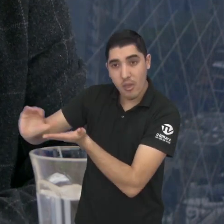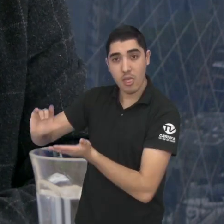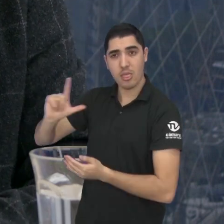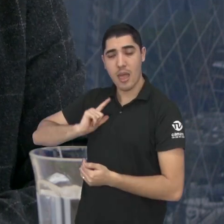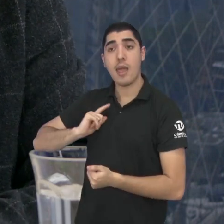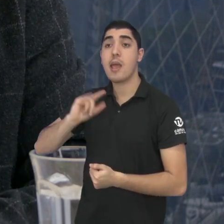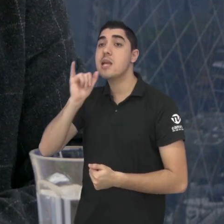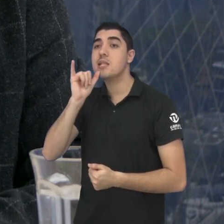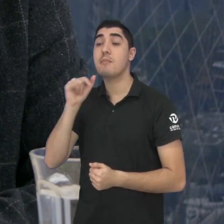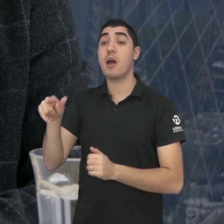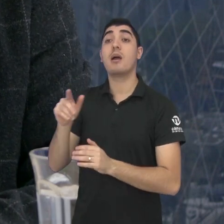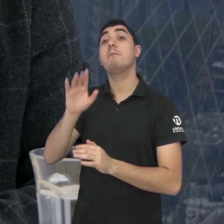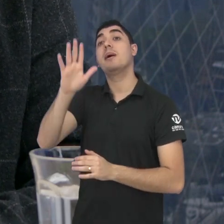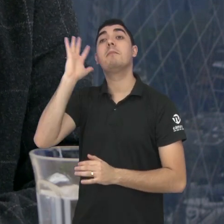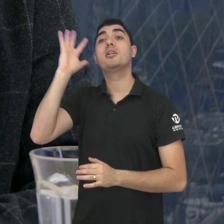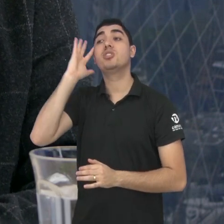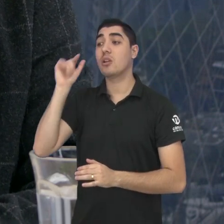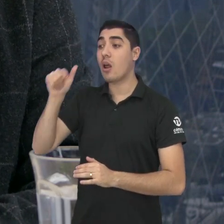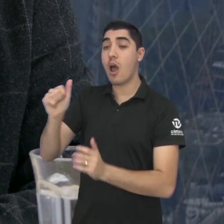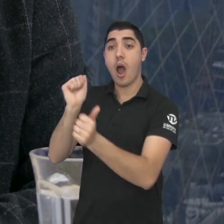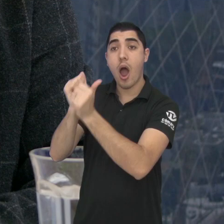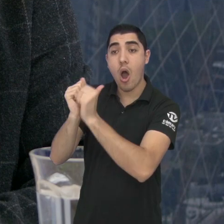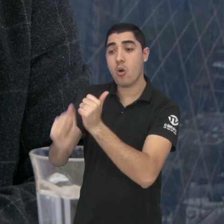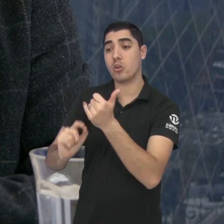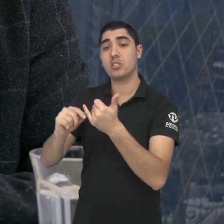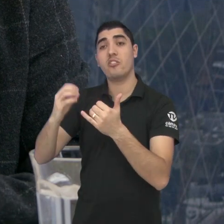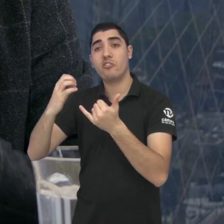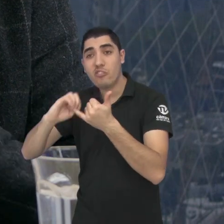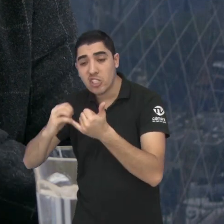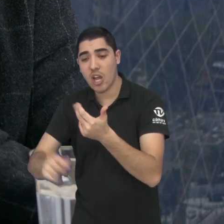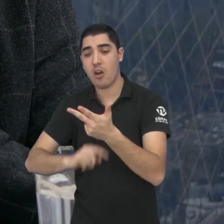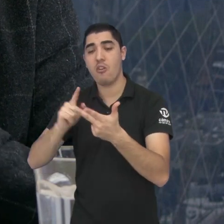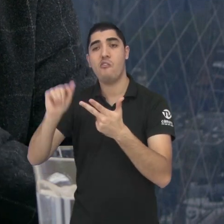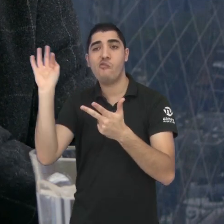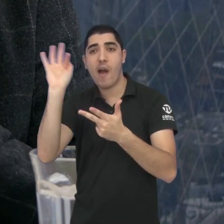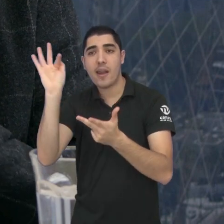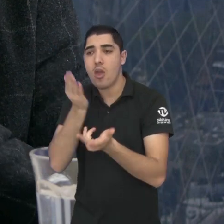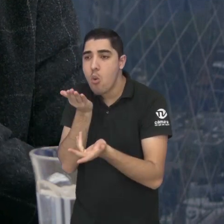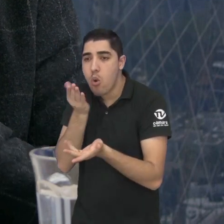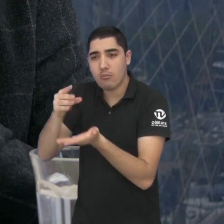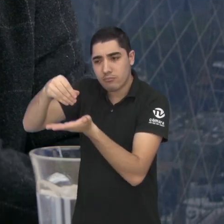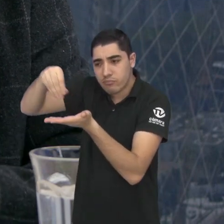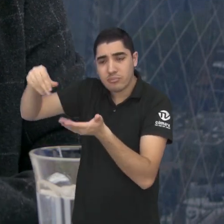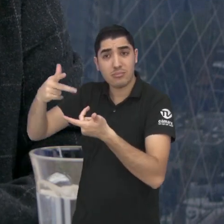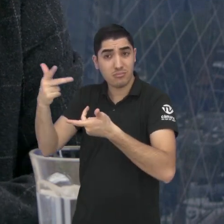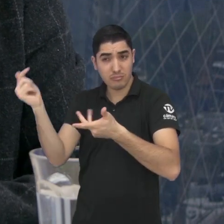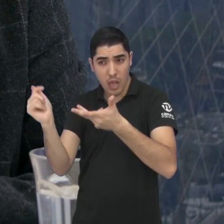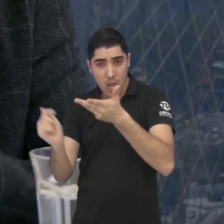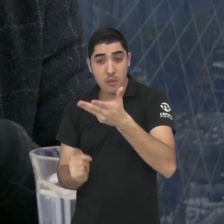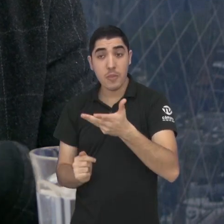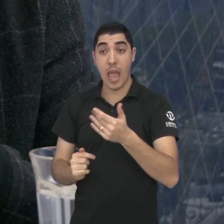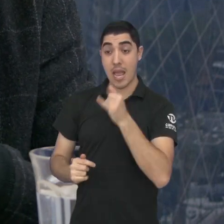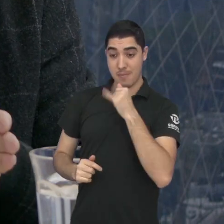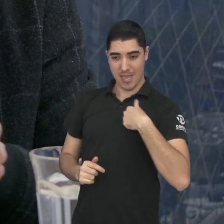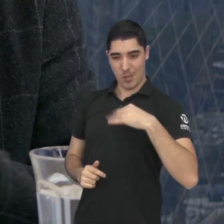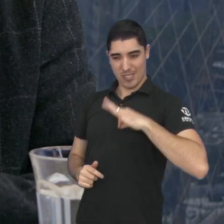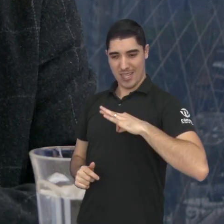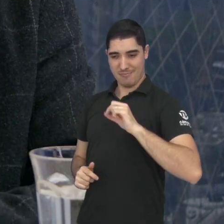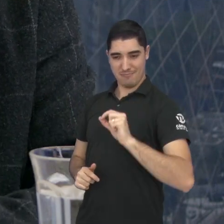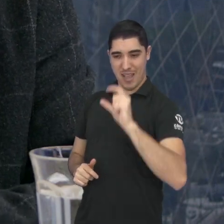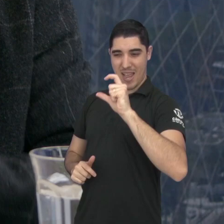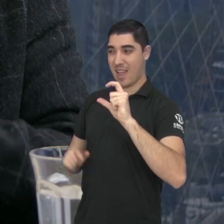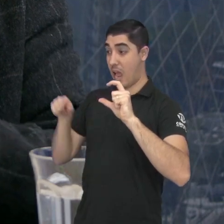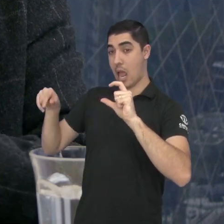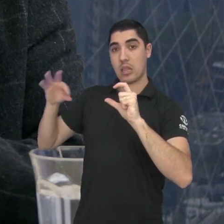Arroz, feijão, farinha, só aqueles básicos, né? Então isso não tem, eu pago a mesma coisa, né? Eu ganho um pouco mais e pago a mesma coisa